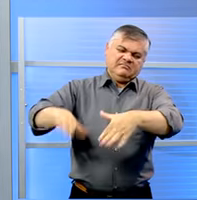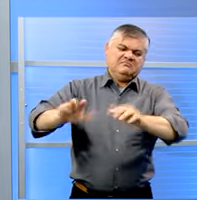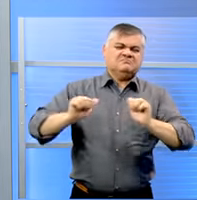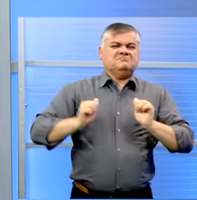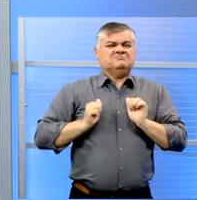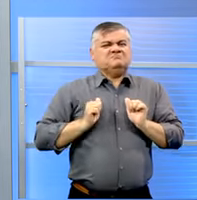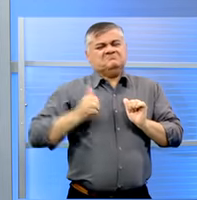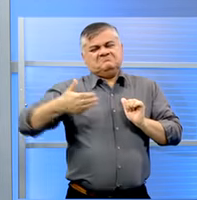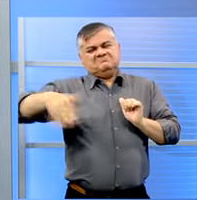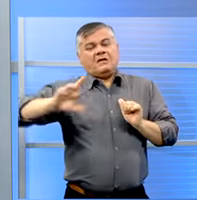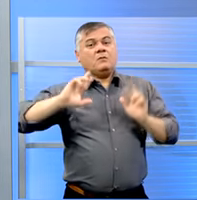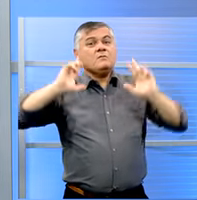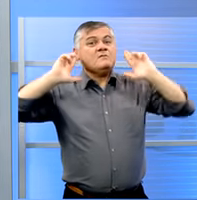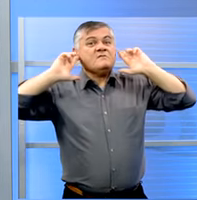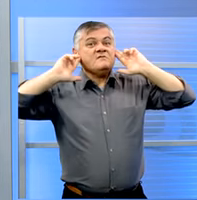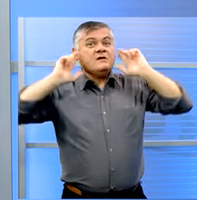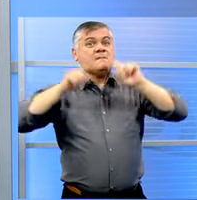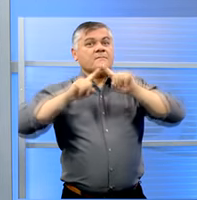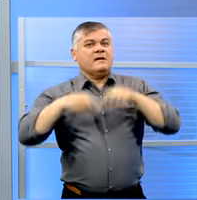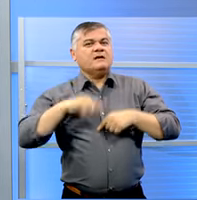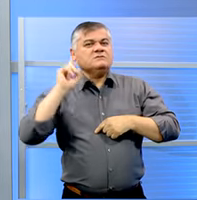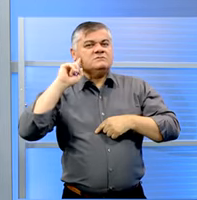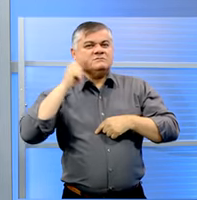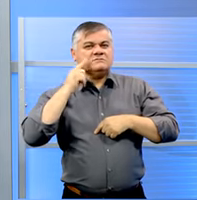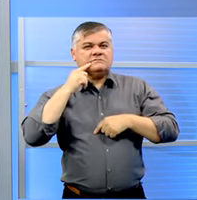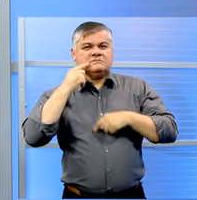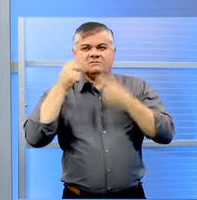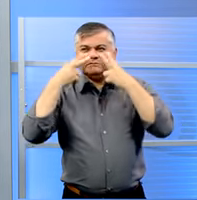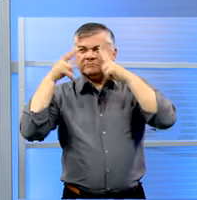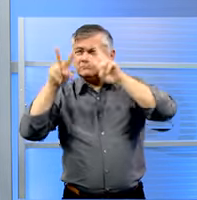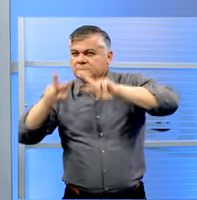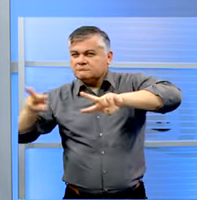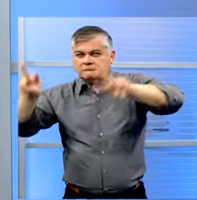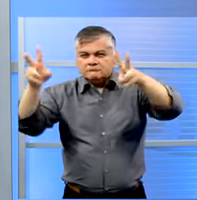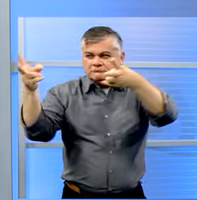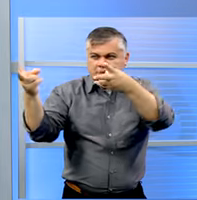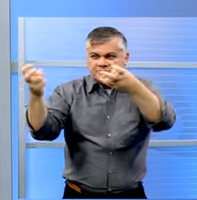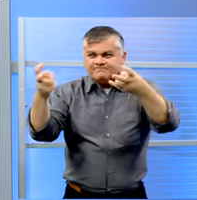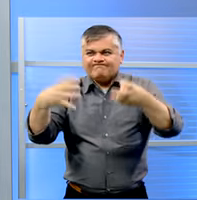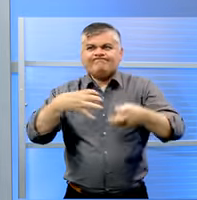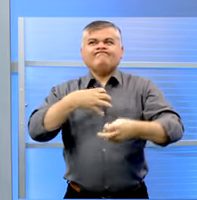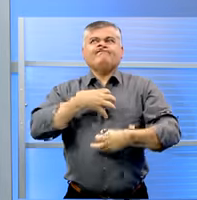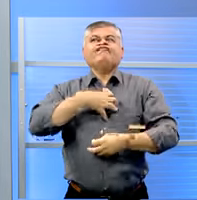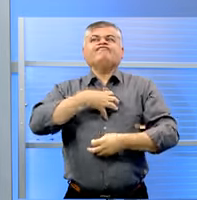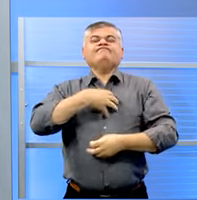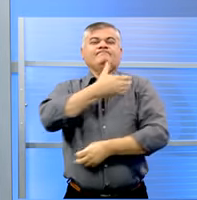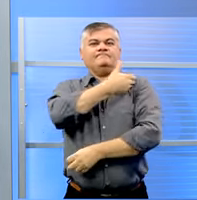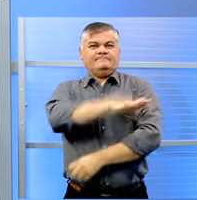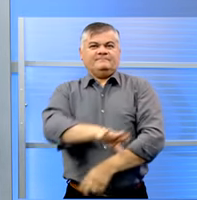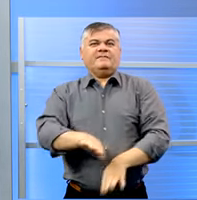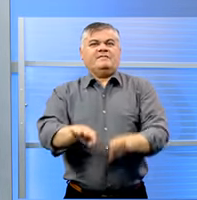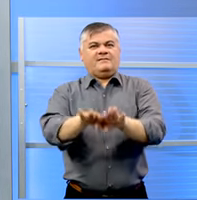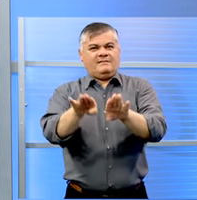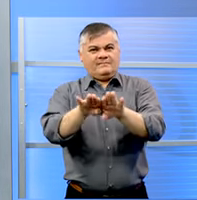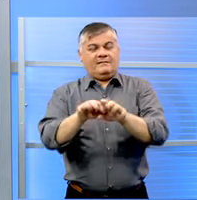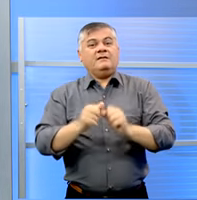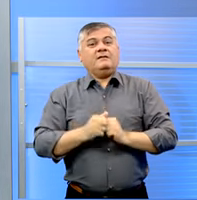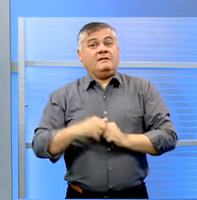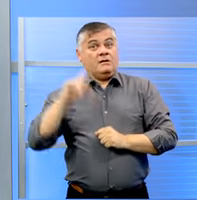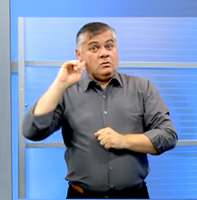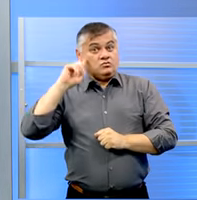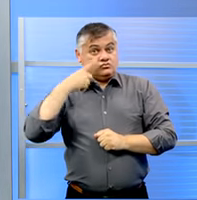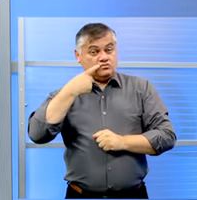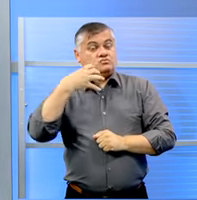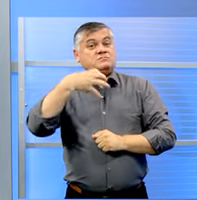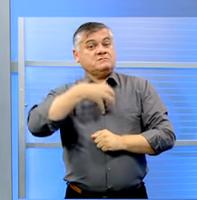não ouve, mas ele observa, ele sente essa exclusão e também a sua omissão, professor. Então, é necessário